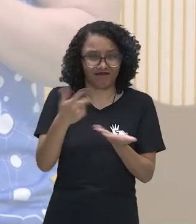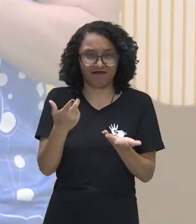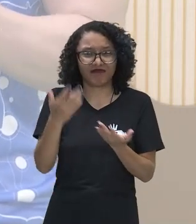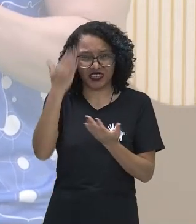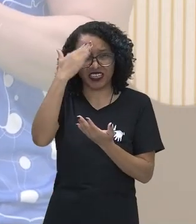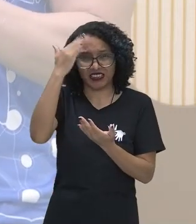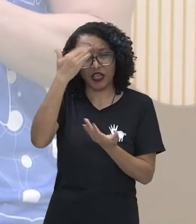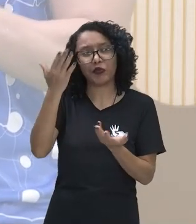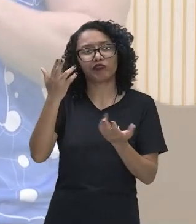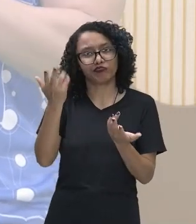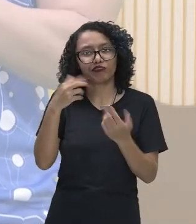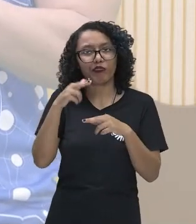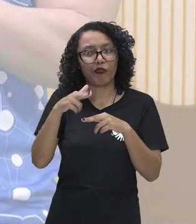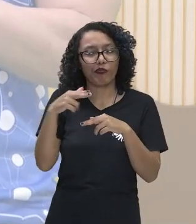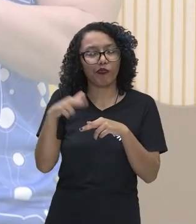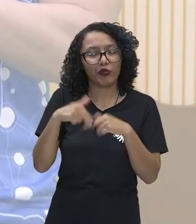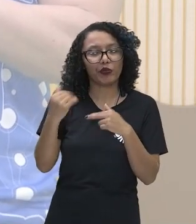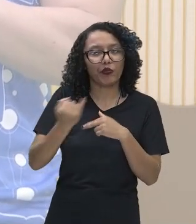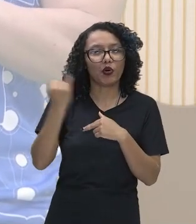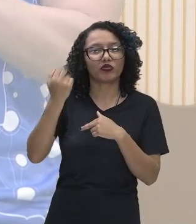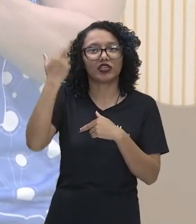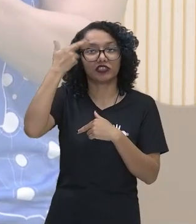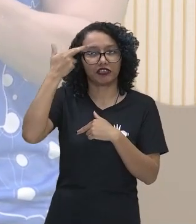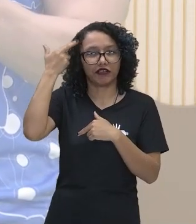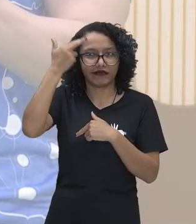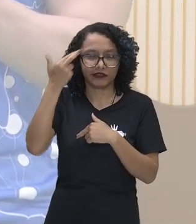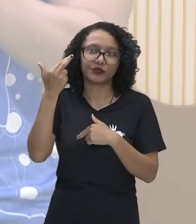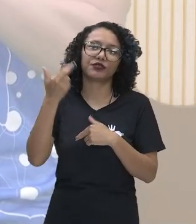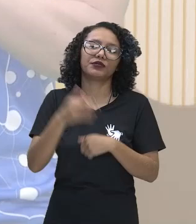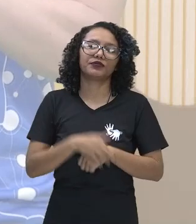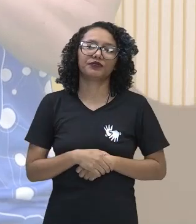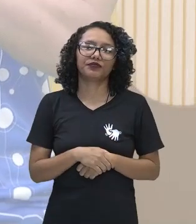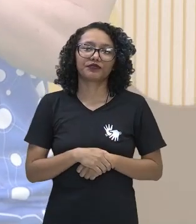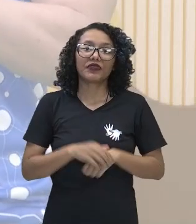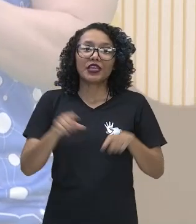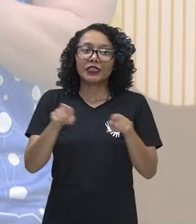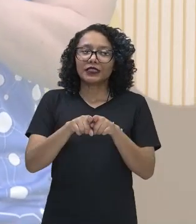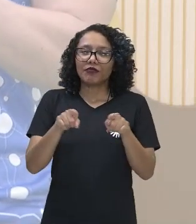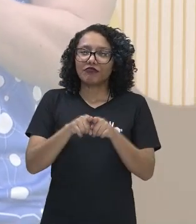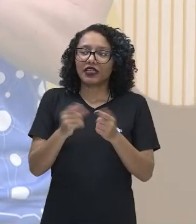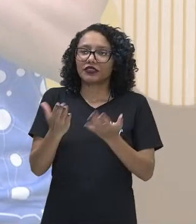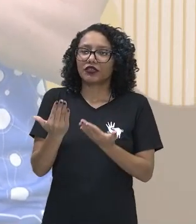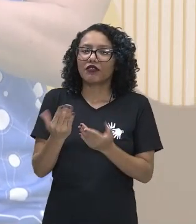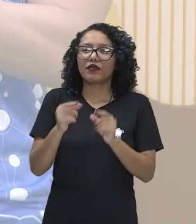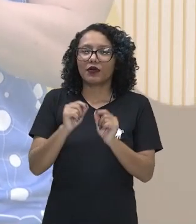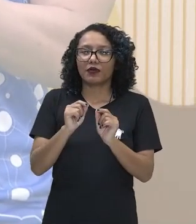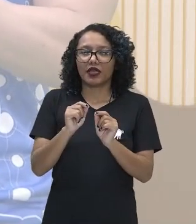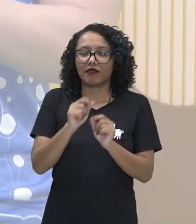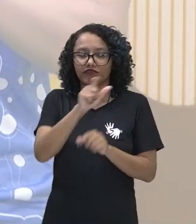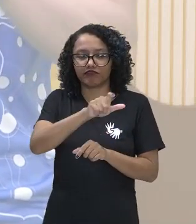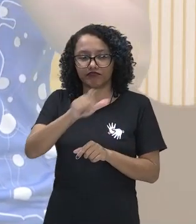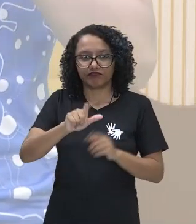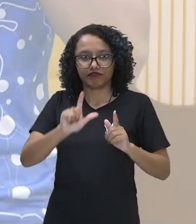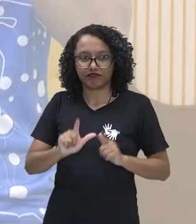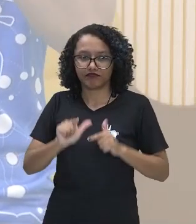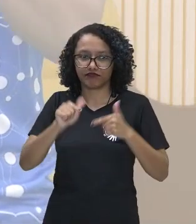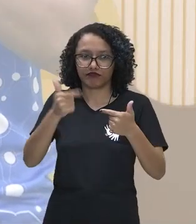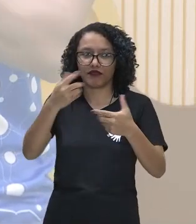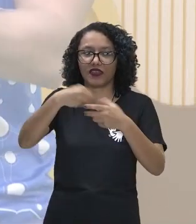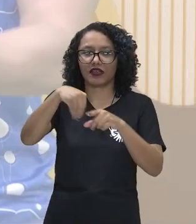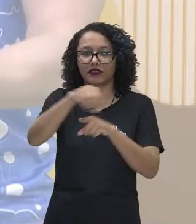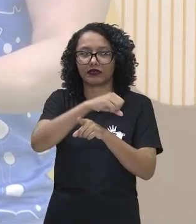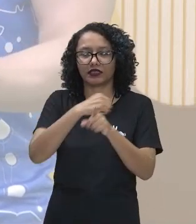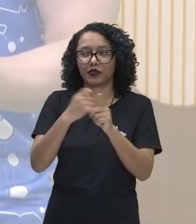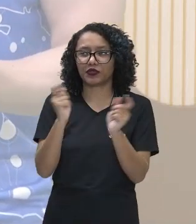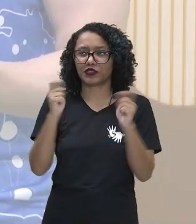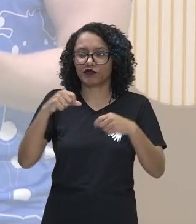bem? Bem, jovens são ali agentes de transformação dentro de uma sociedade, tá? Na luta por